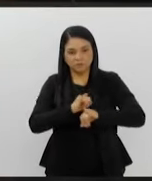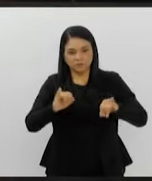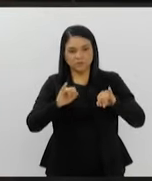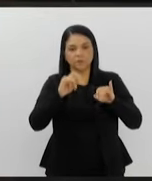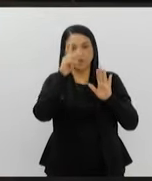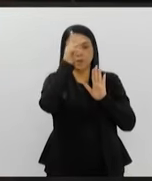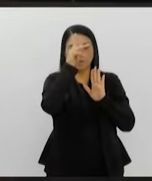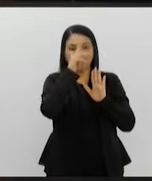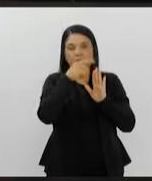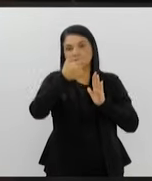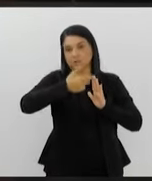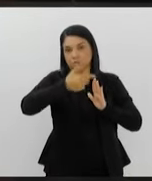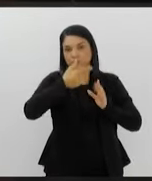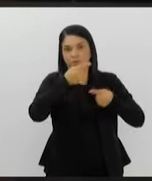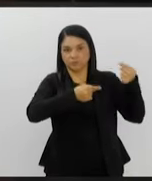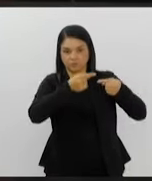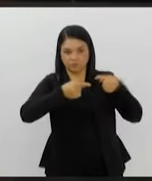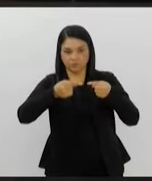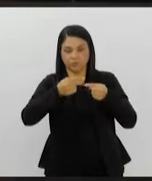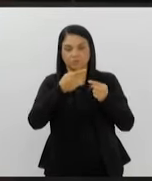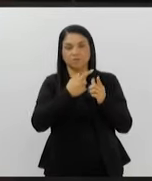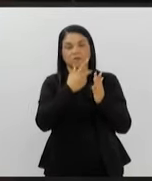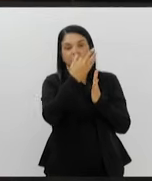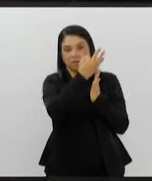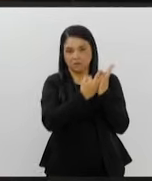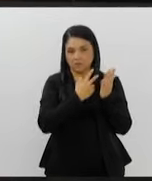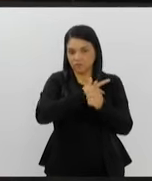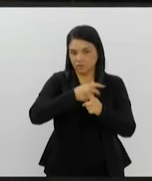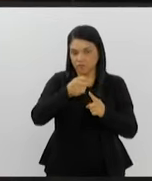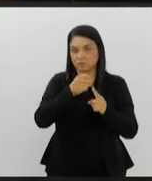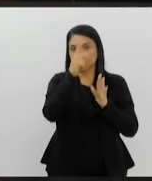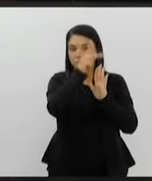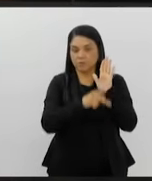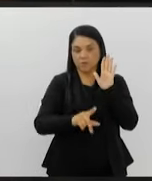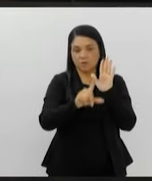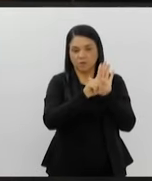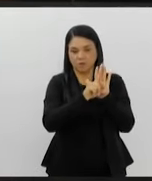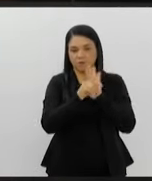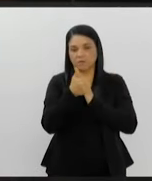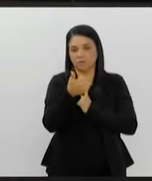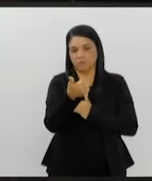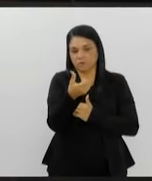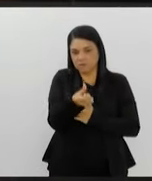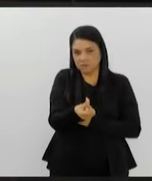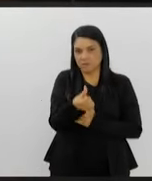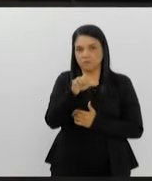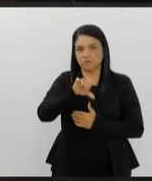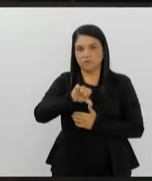Anuncio. Em segunda discussão, redação do vencido. Projeto de lei número